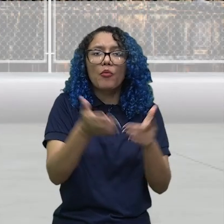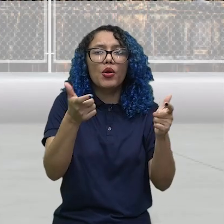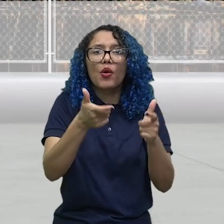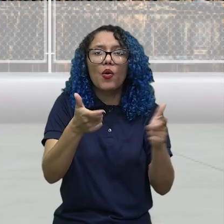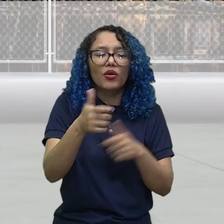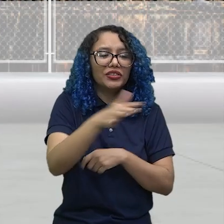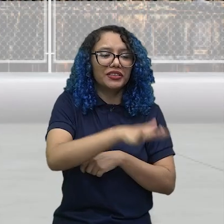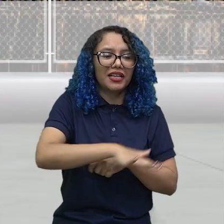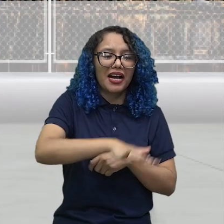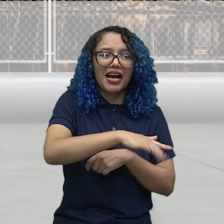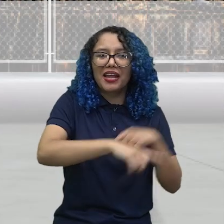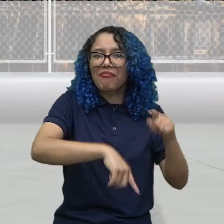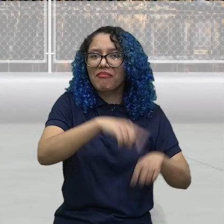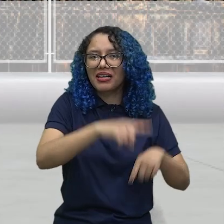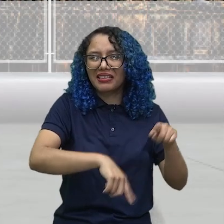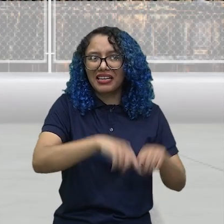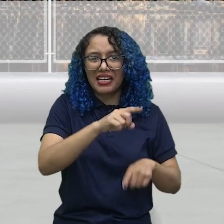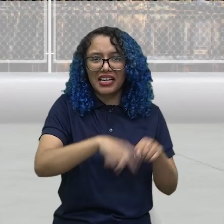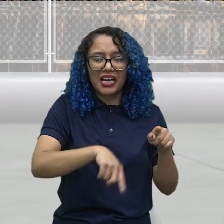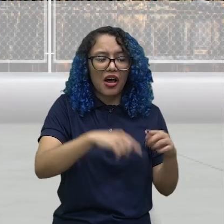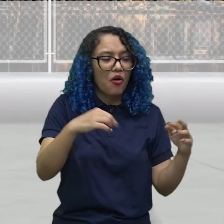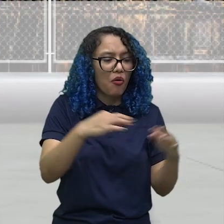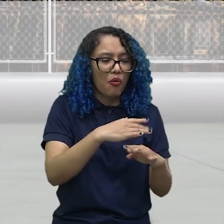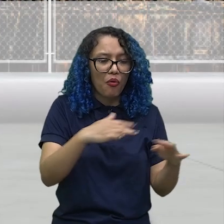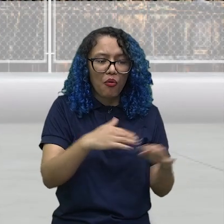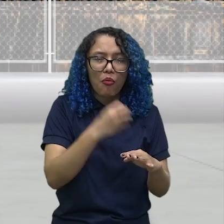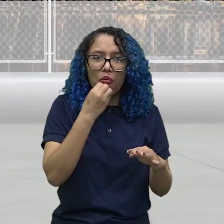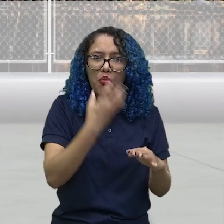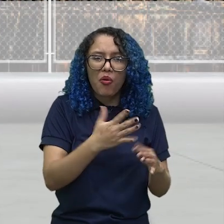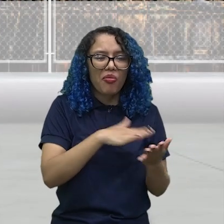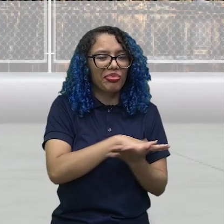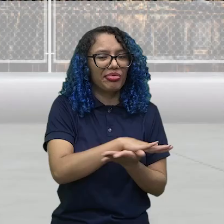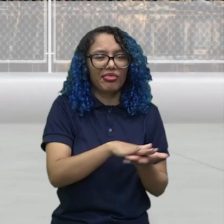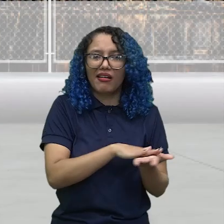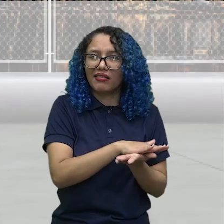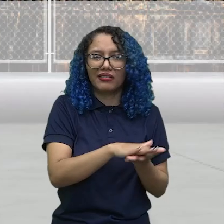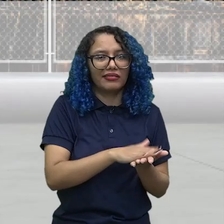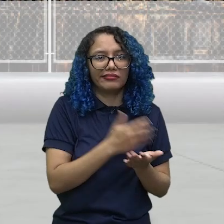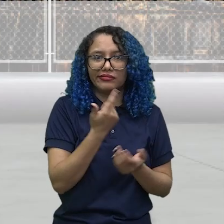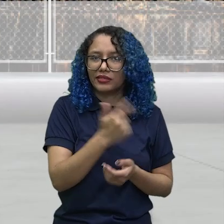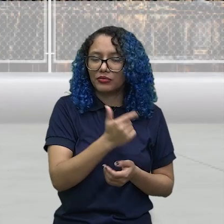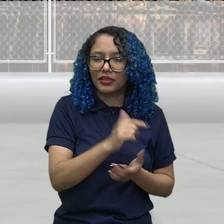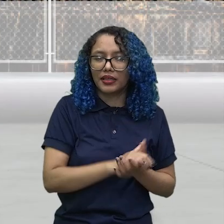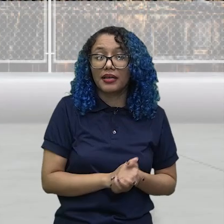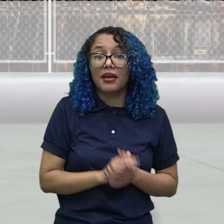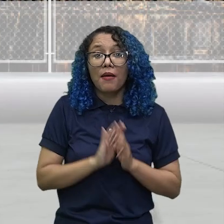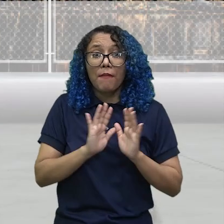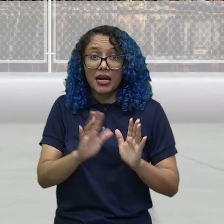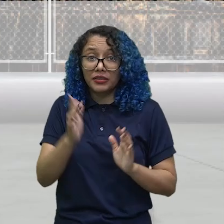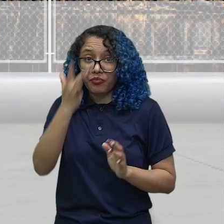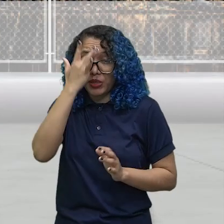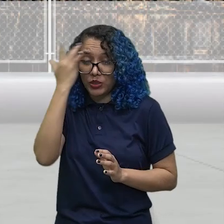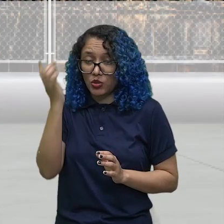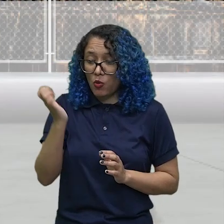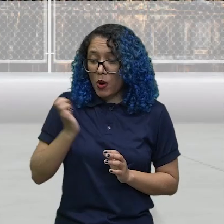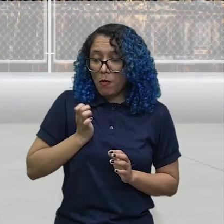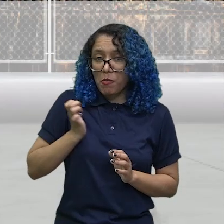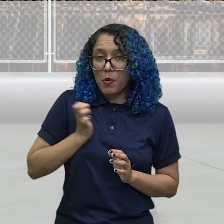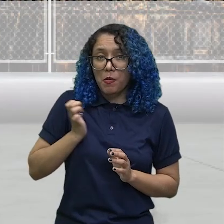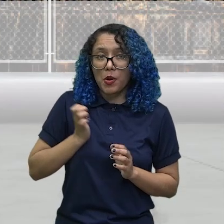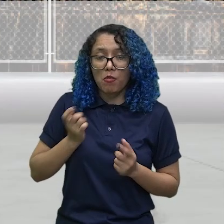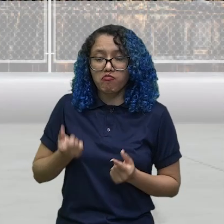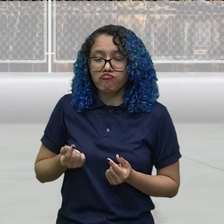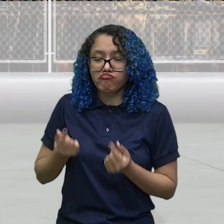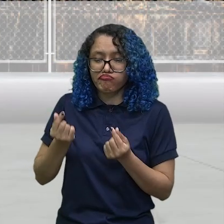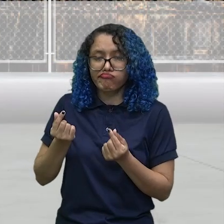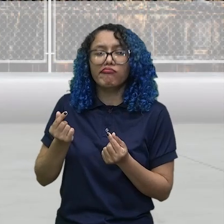apresentam os equipamentos urbanos, que não apresentam a infraestrutura urbana, enquanto as pessoas com maior poder aquisitivo vão para